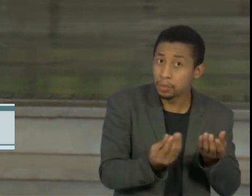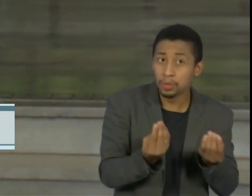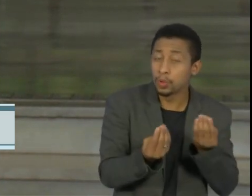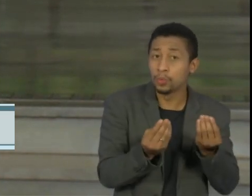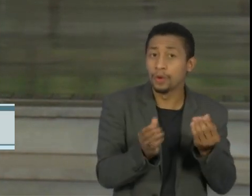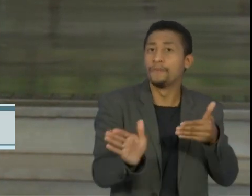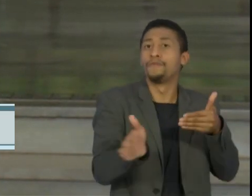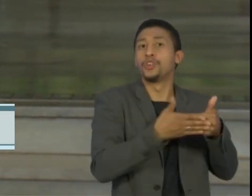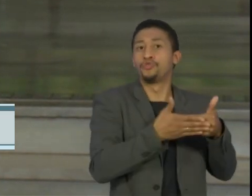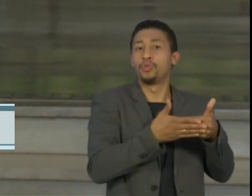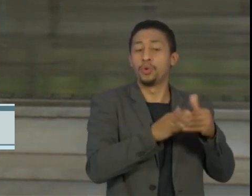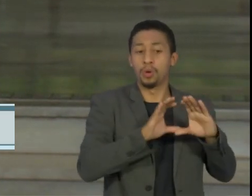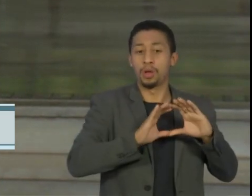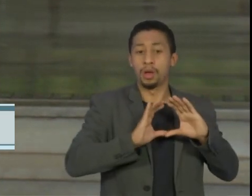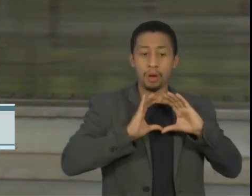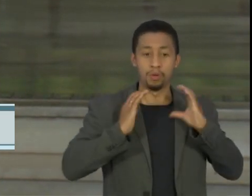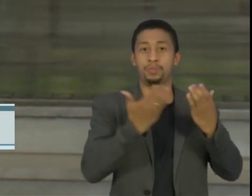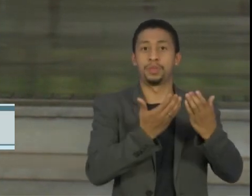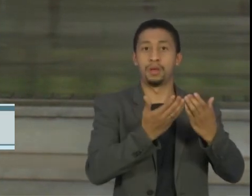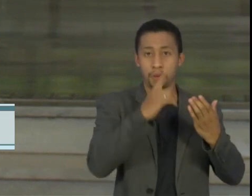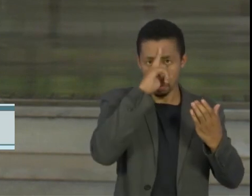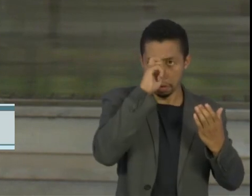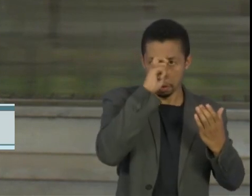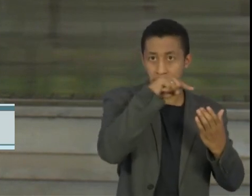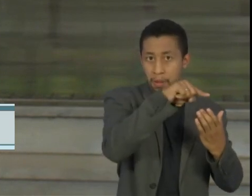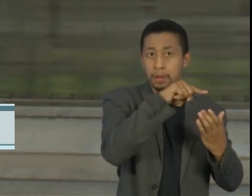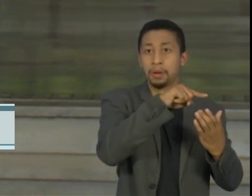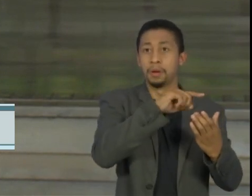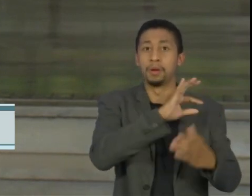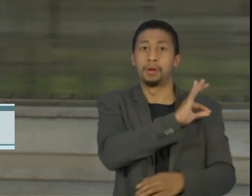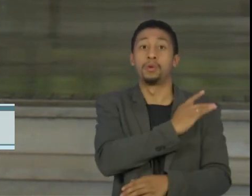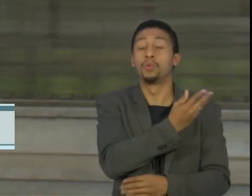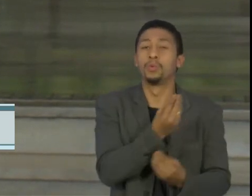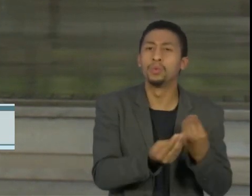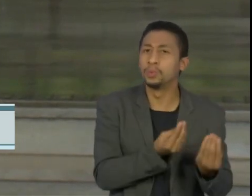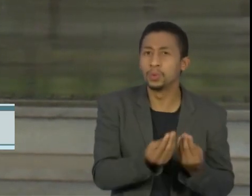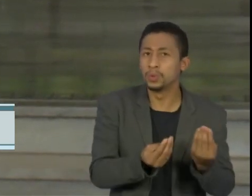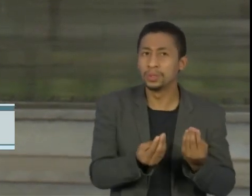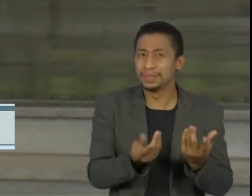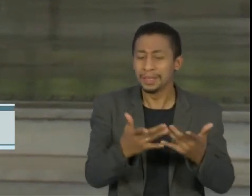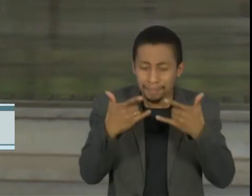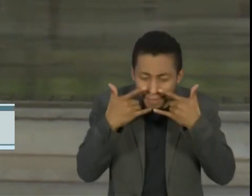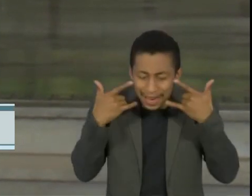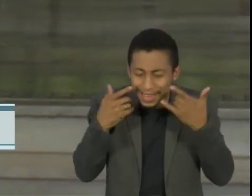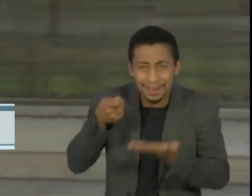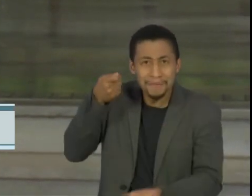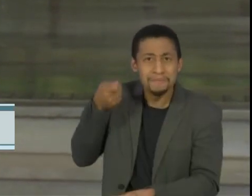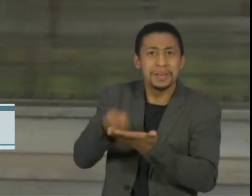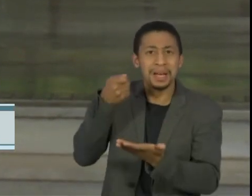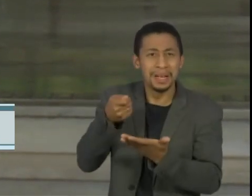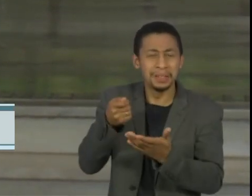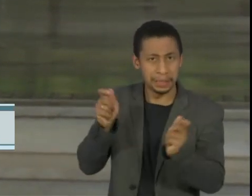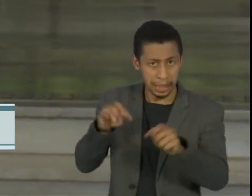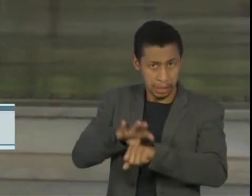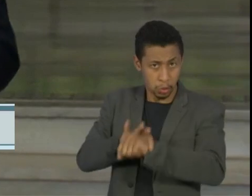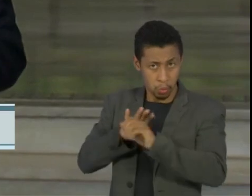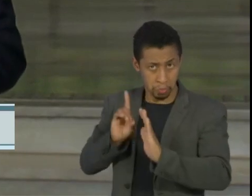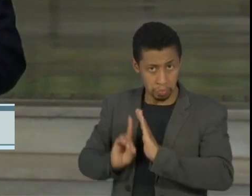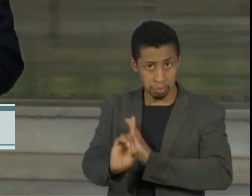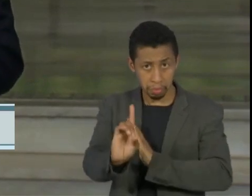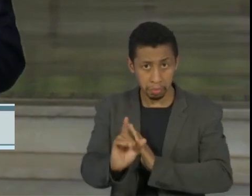mudança na plaquinha, que antes era o fique em casa e agora está escrito use máscara. Isso não pode dar a entender que é seguro sair de casa? Obrigado.